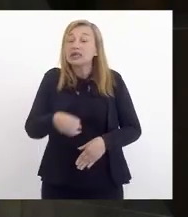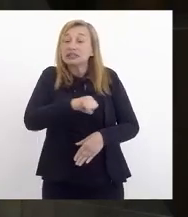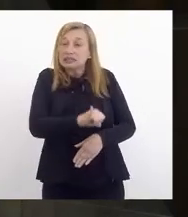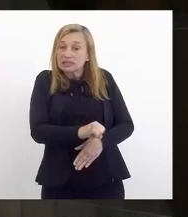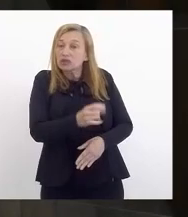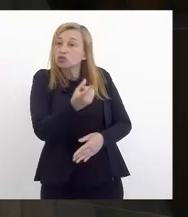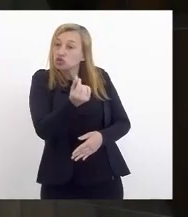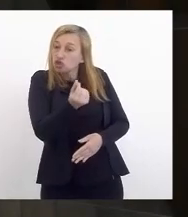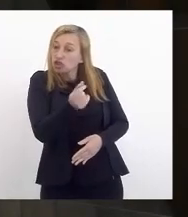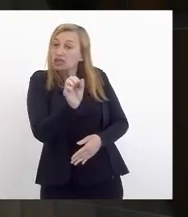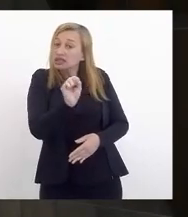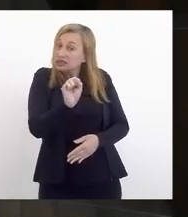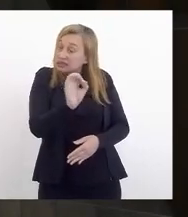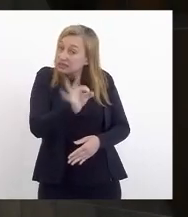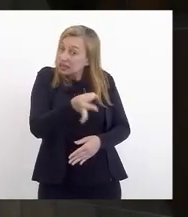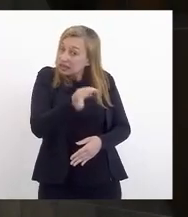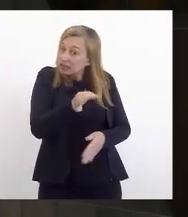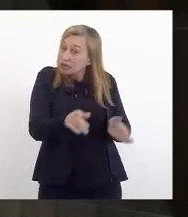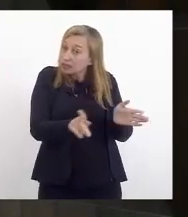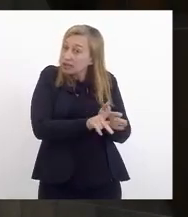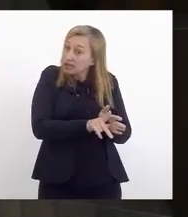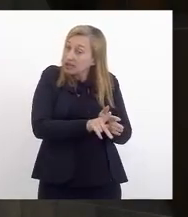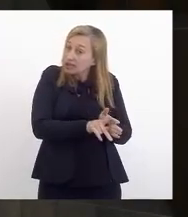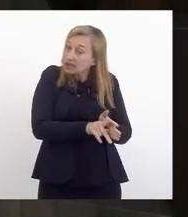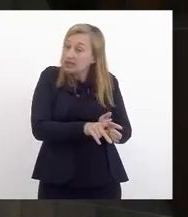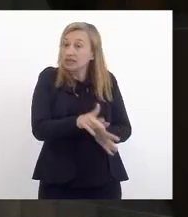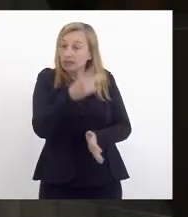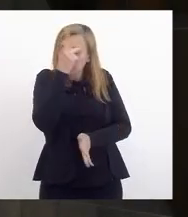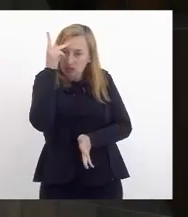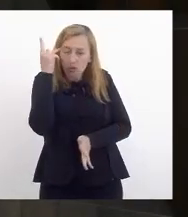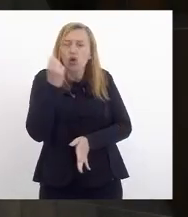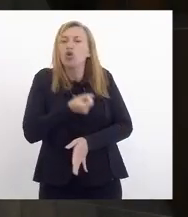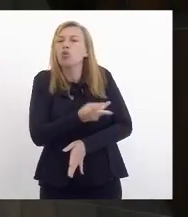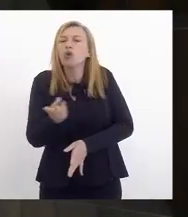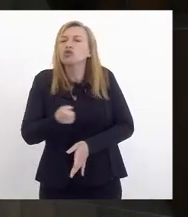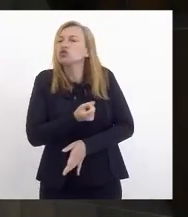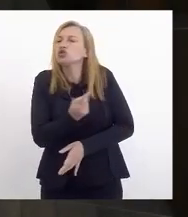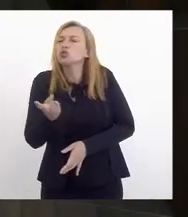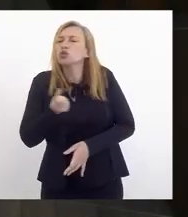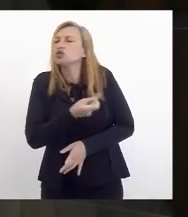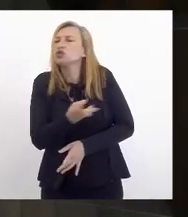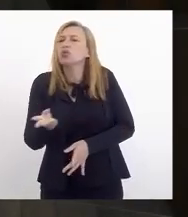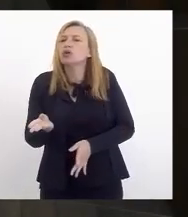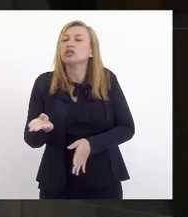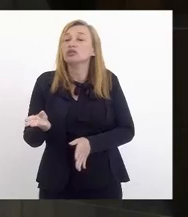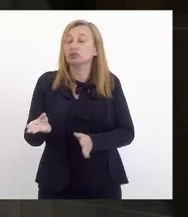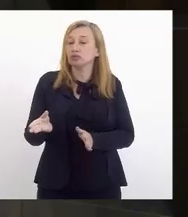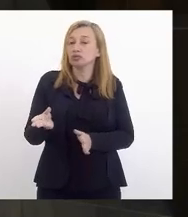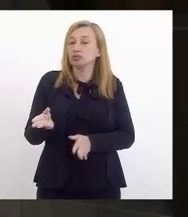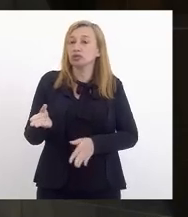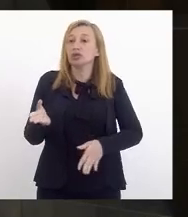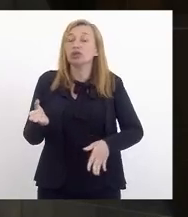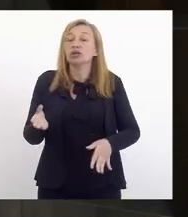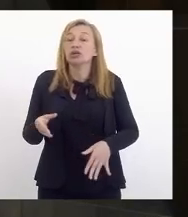de fato lhe pertencesse. Quantos e quantos criminosos de colarinho